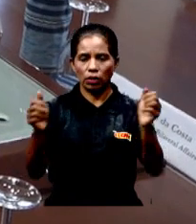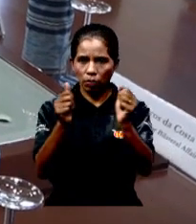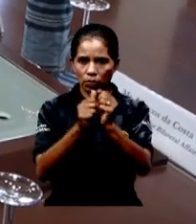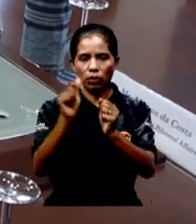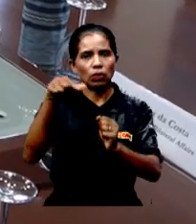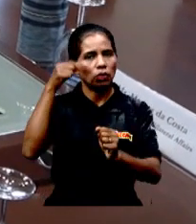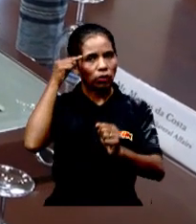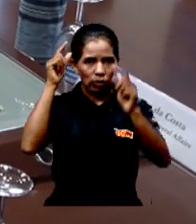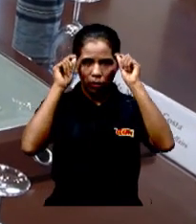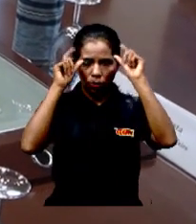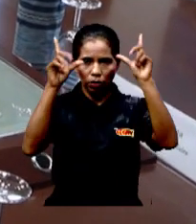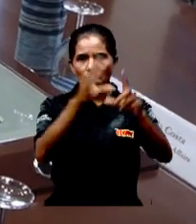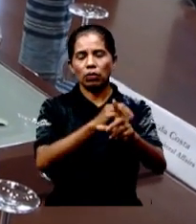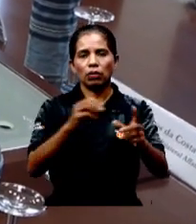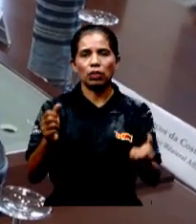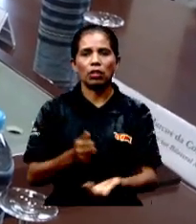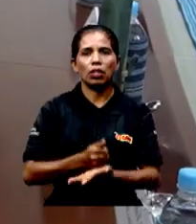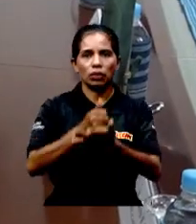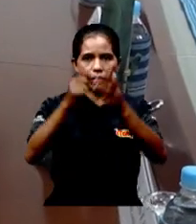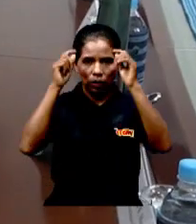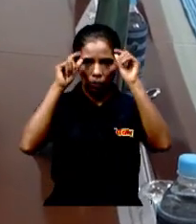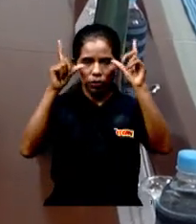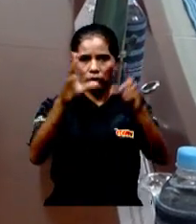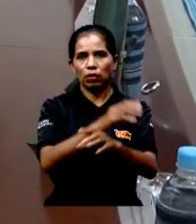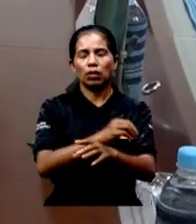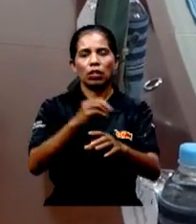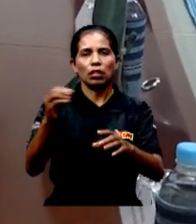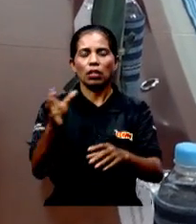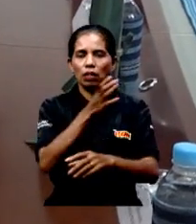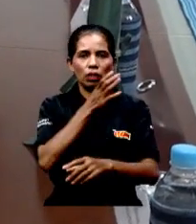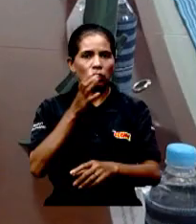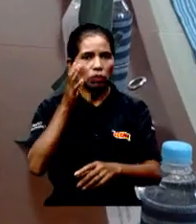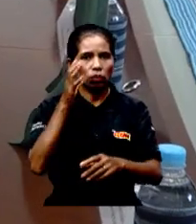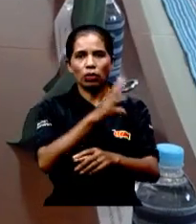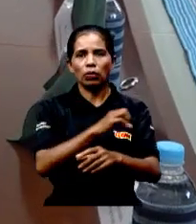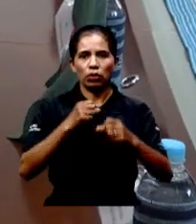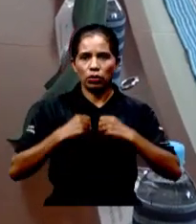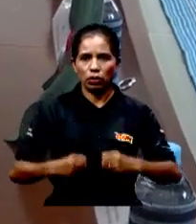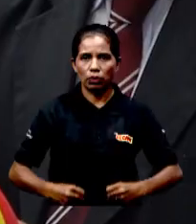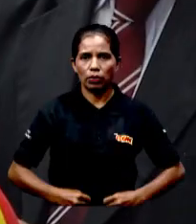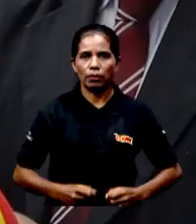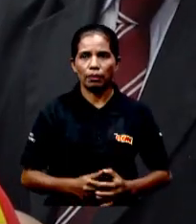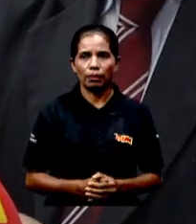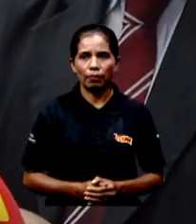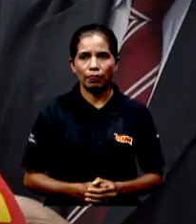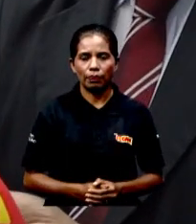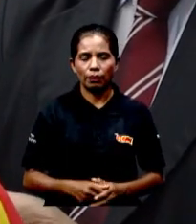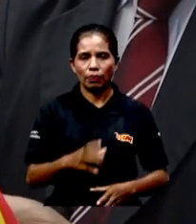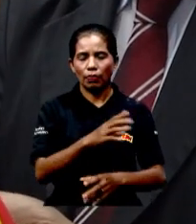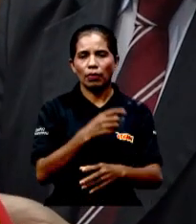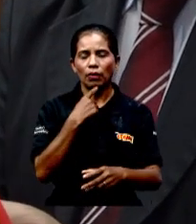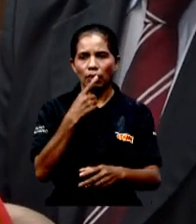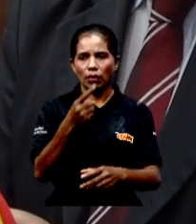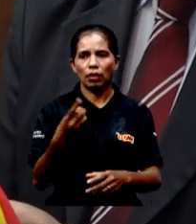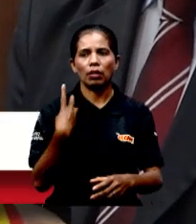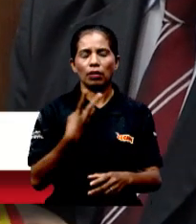governo Timor-Leste, onde apoia Timor-Leste e o setor agricultura no Saúde. We are also worried about the